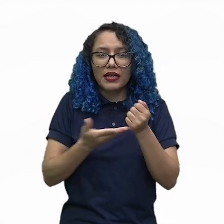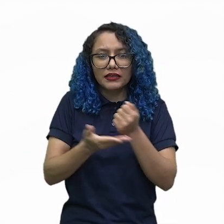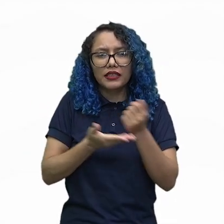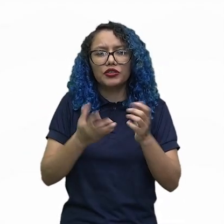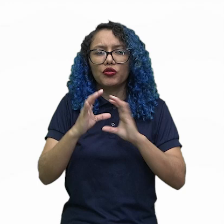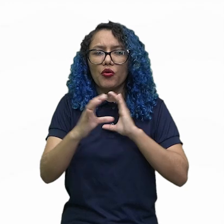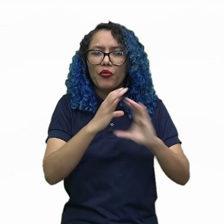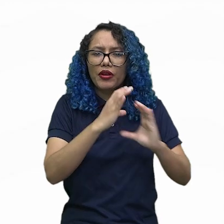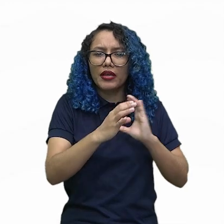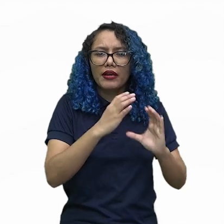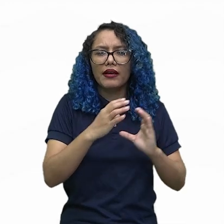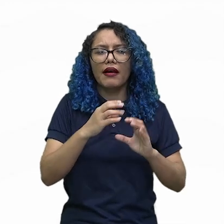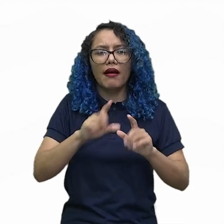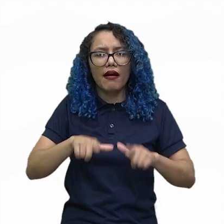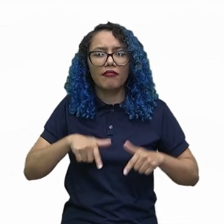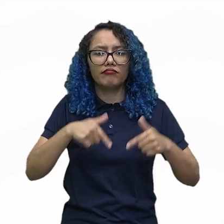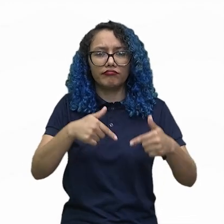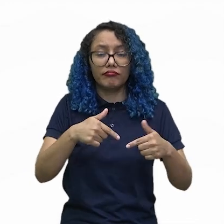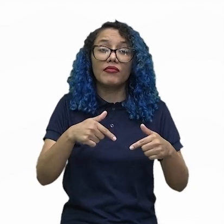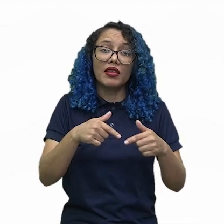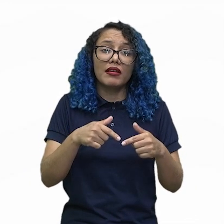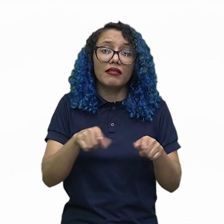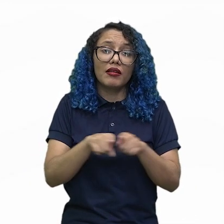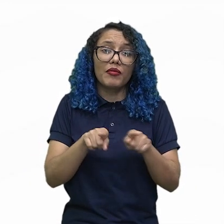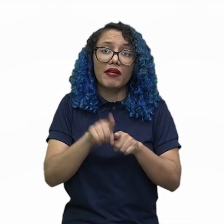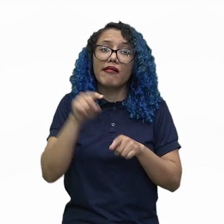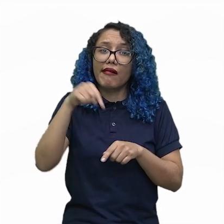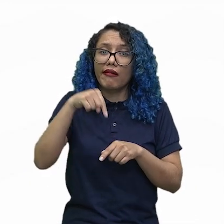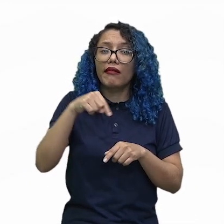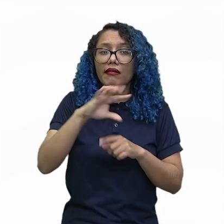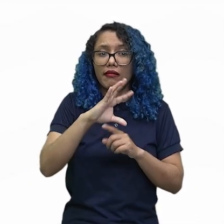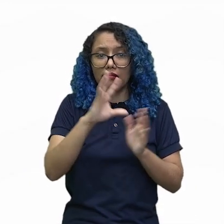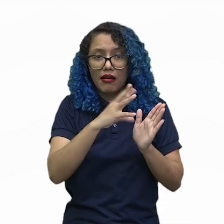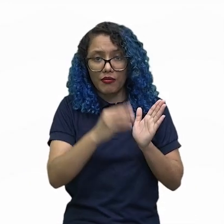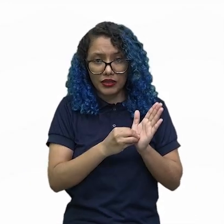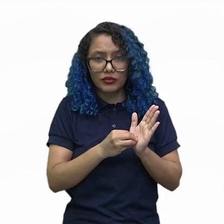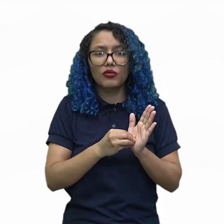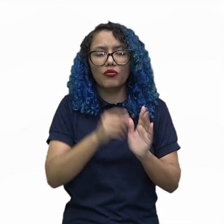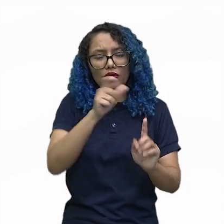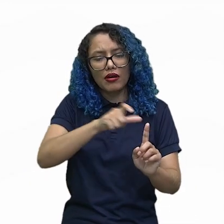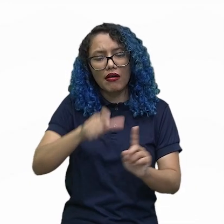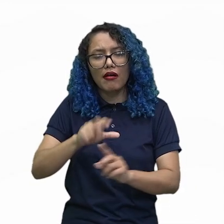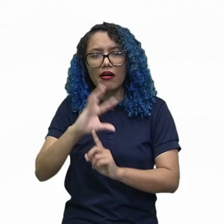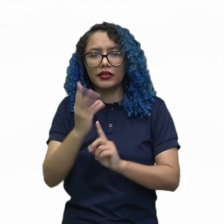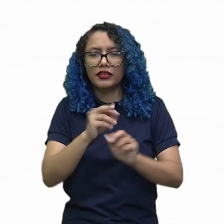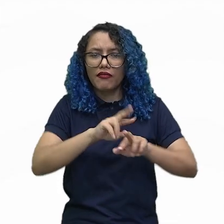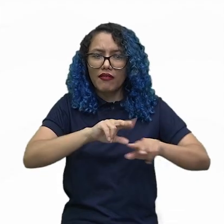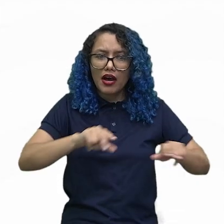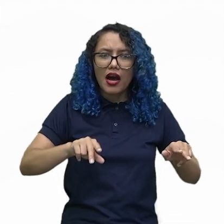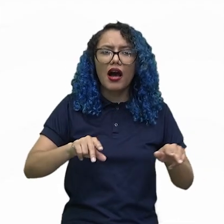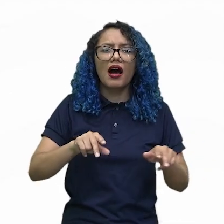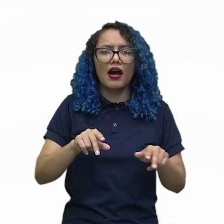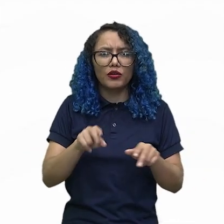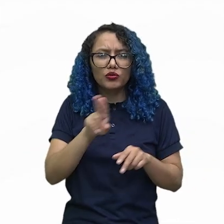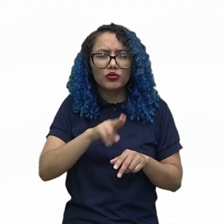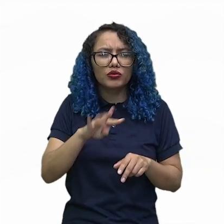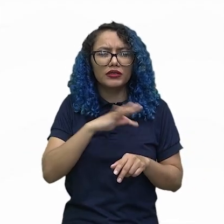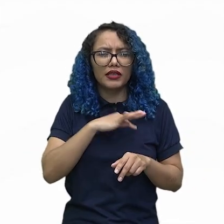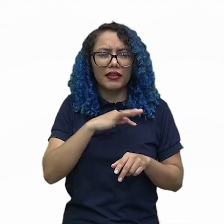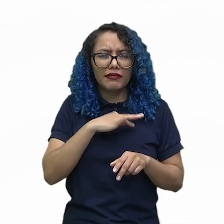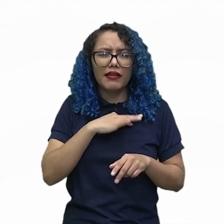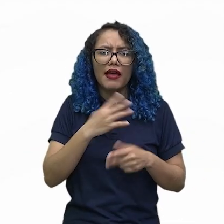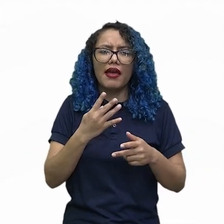e manifestar, inclusive na Amazônia, que a gente consegue encontrar artistas que fazem uso incrível de